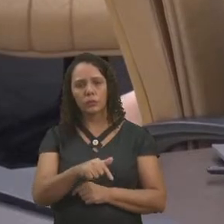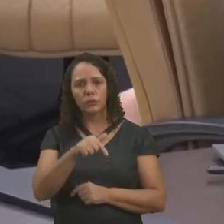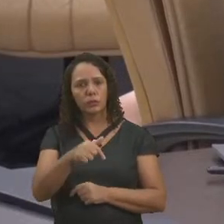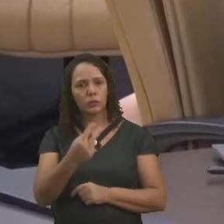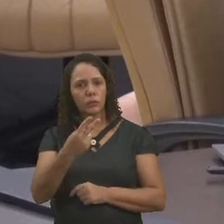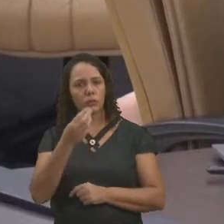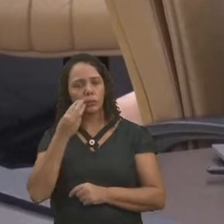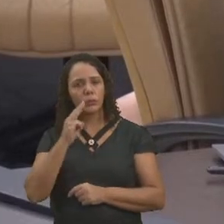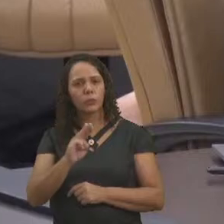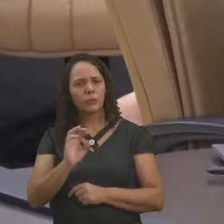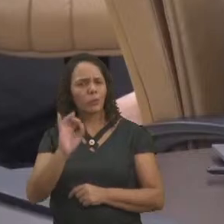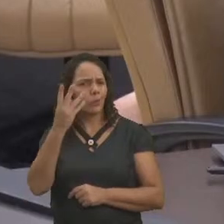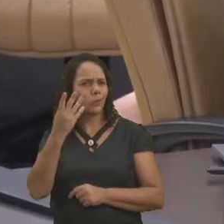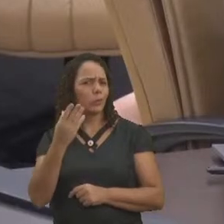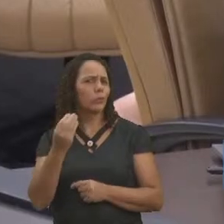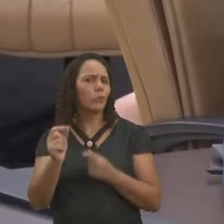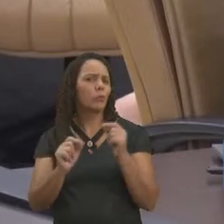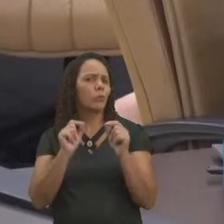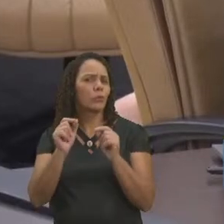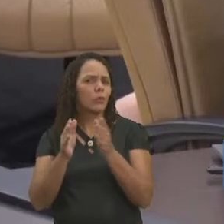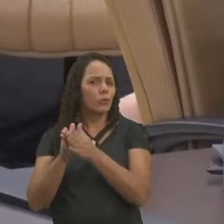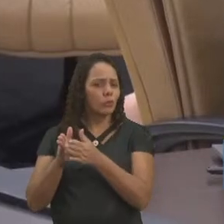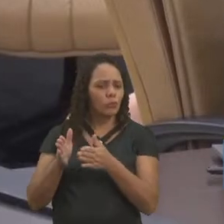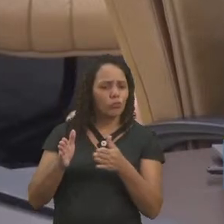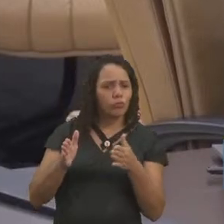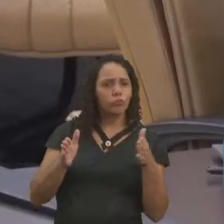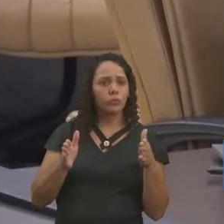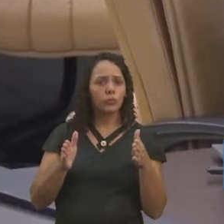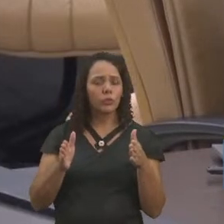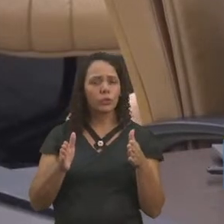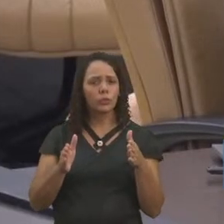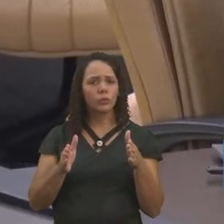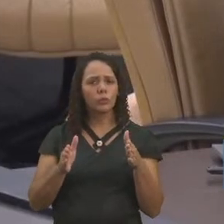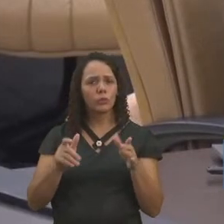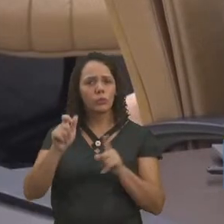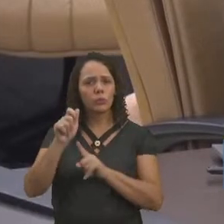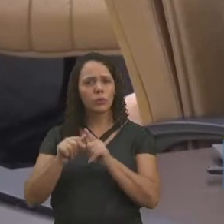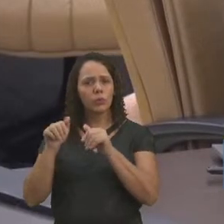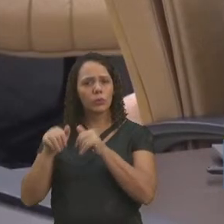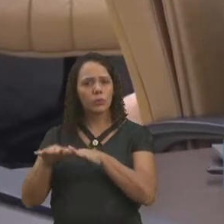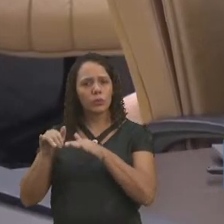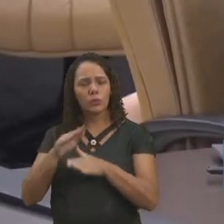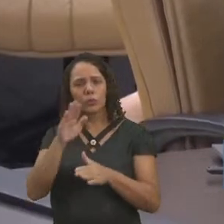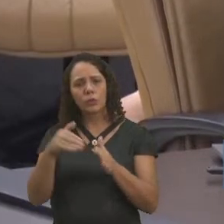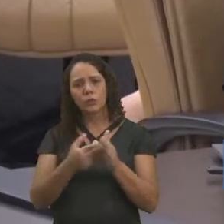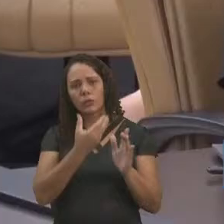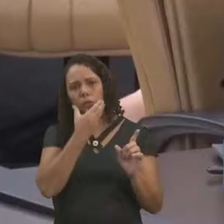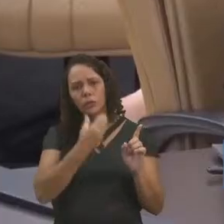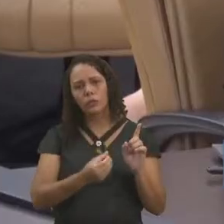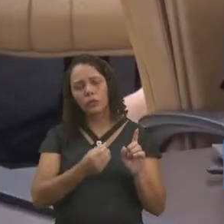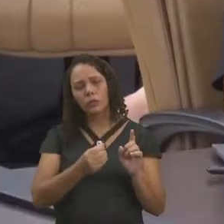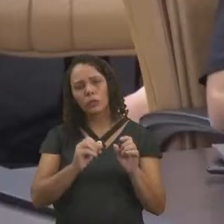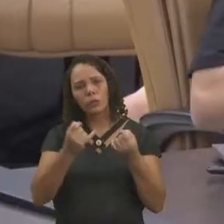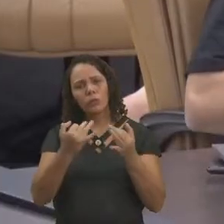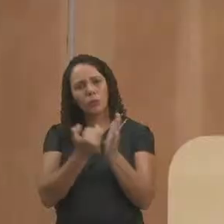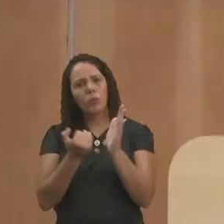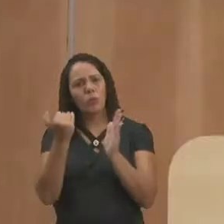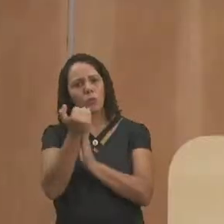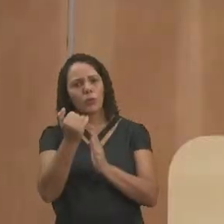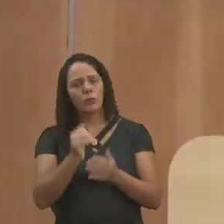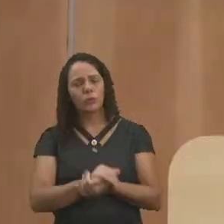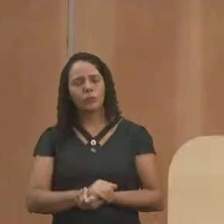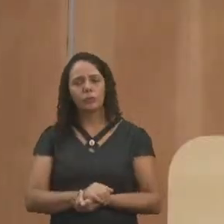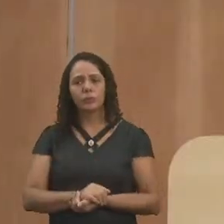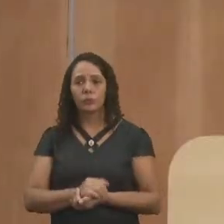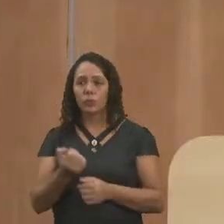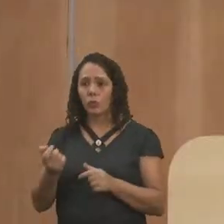milhões. Aconteceu alguma coisa nesse período entre setembro e dezembro de 2024 que explique esse aumento? Olha, o estoque da